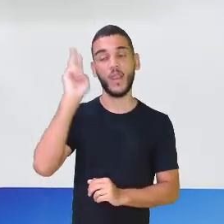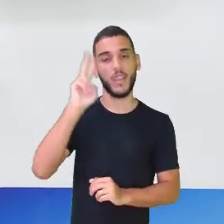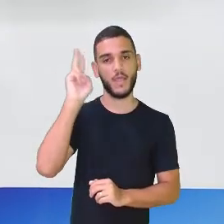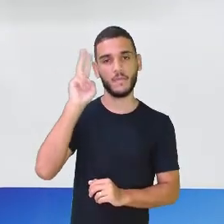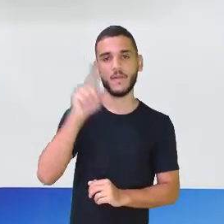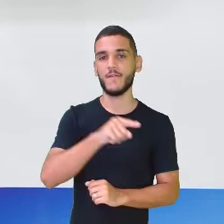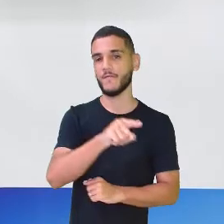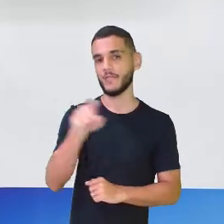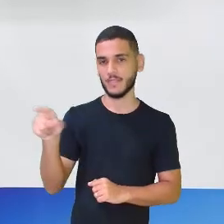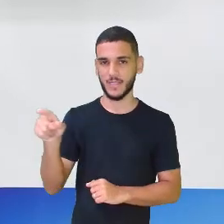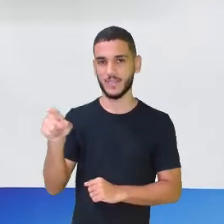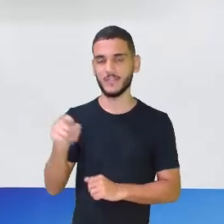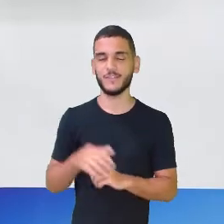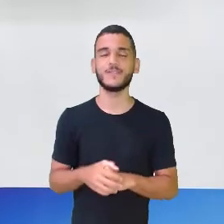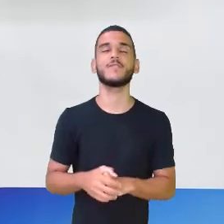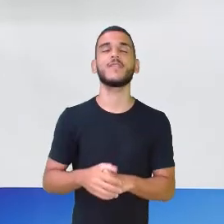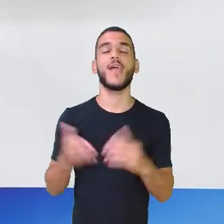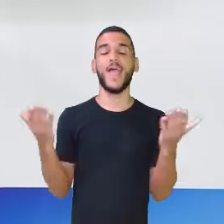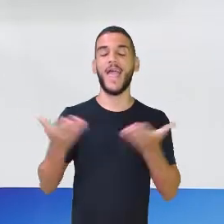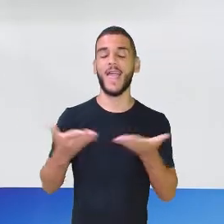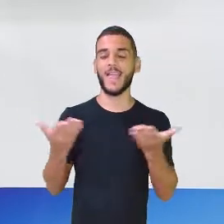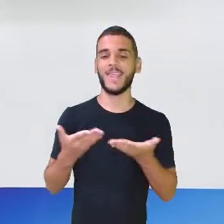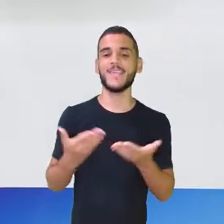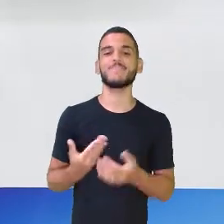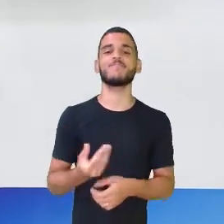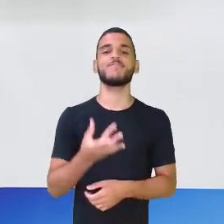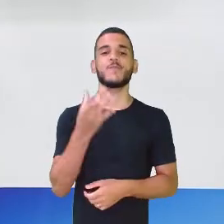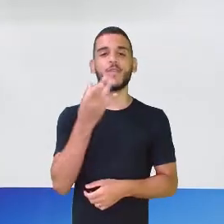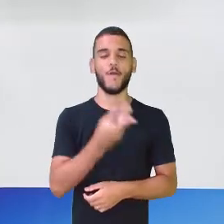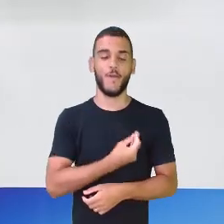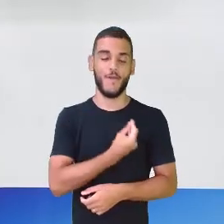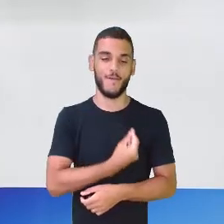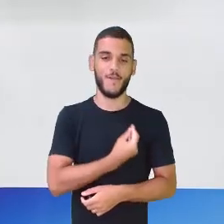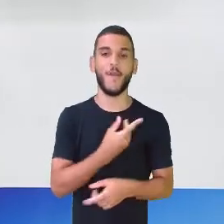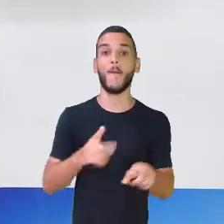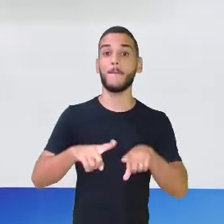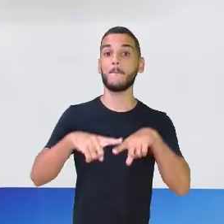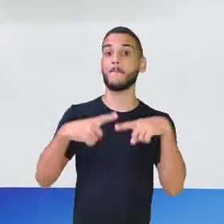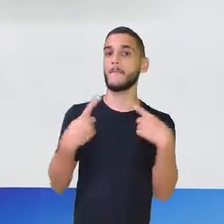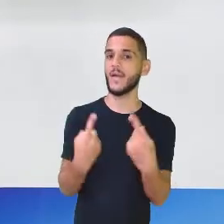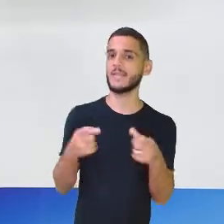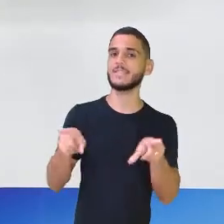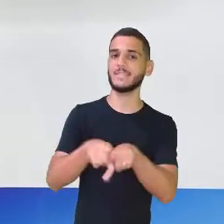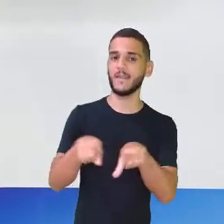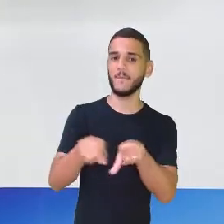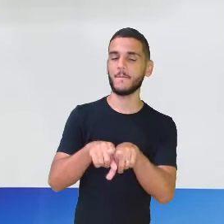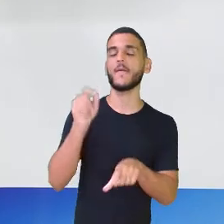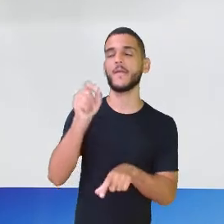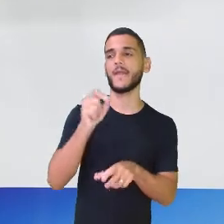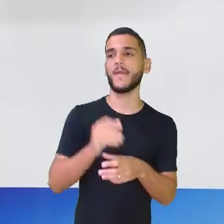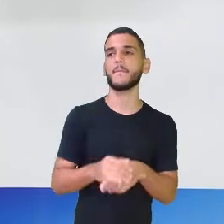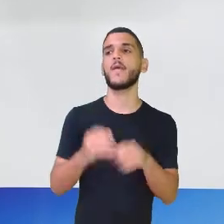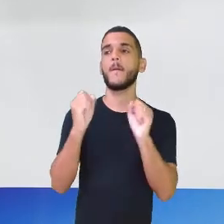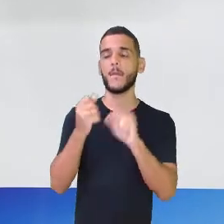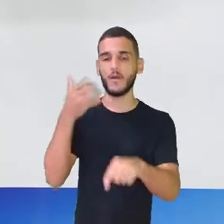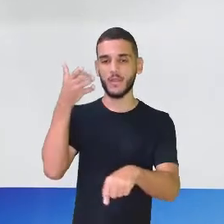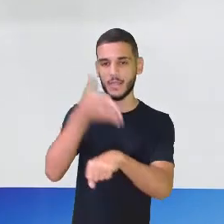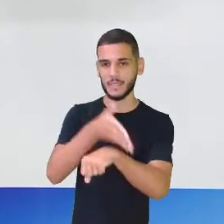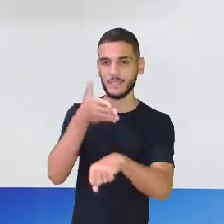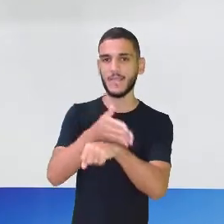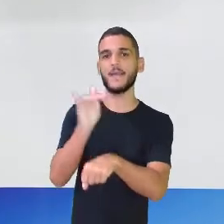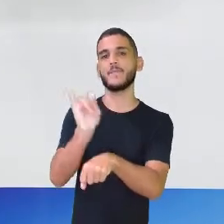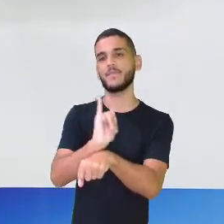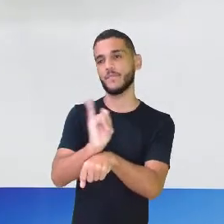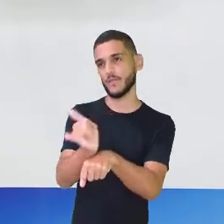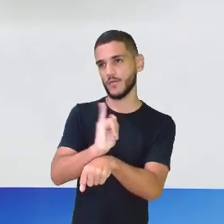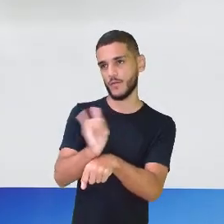nossa aula no ao vivo. Olha a gente aqui no ao vivo. Mas também, olha só, vocês podem acessar ou pelo canal do YouTube